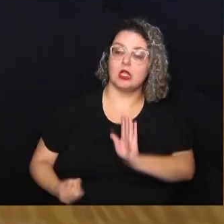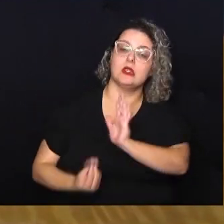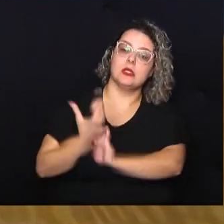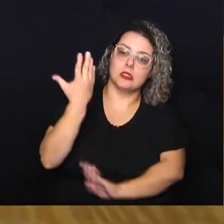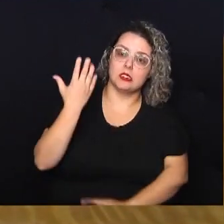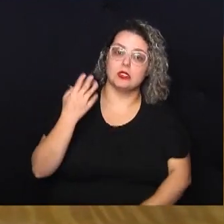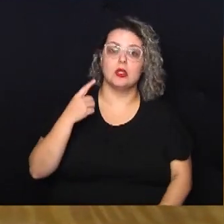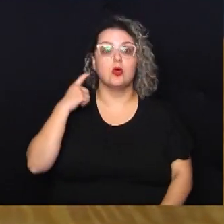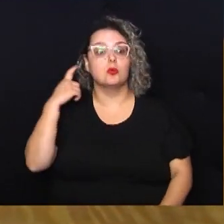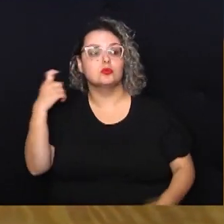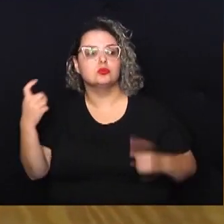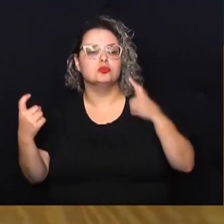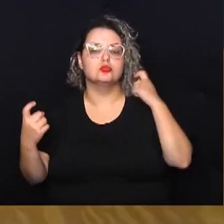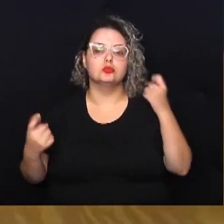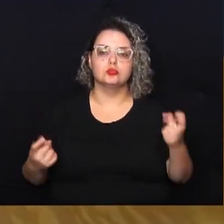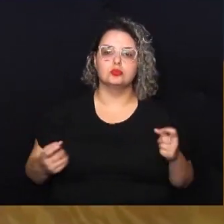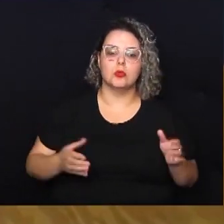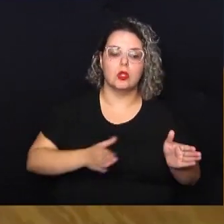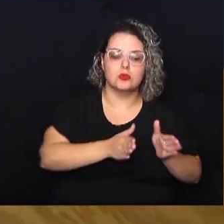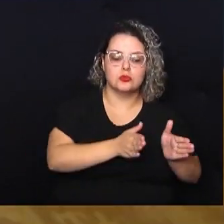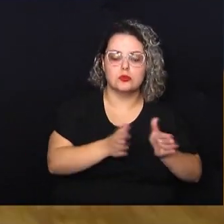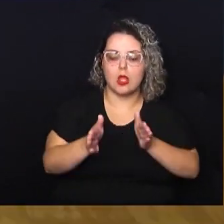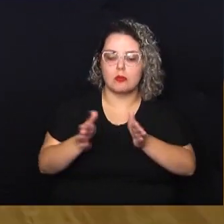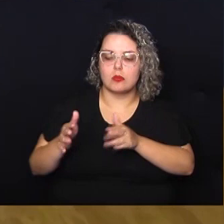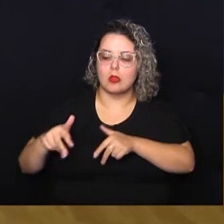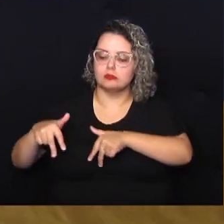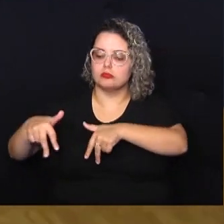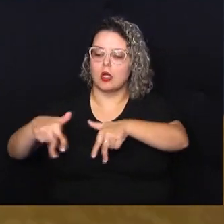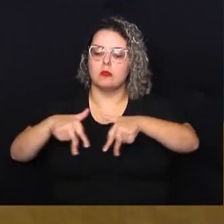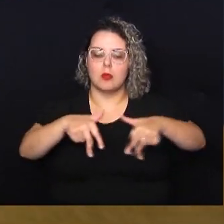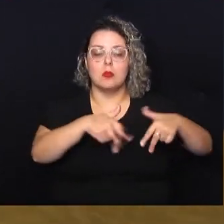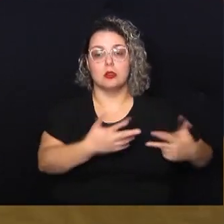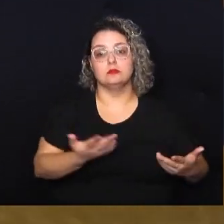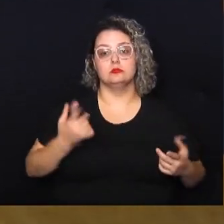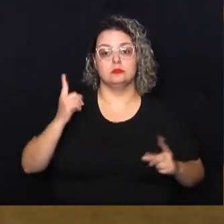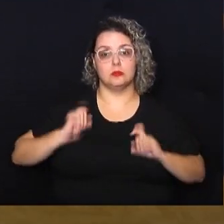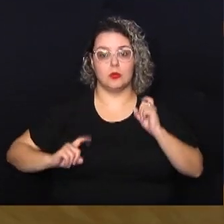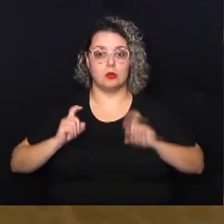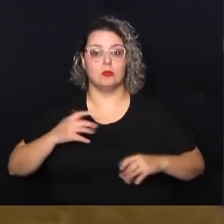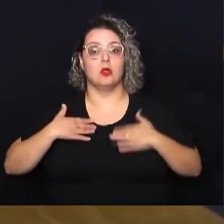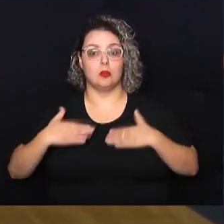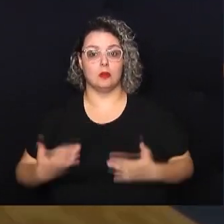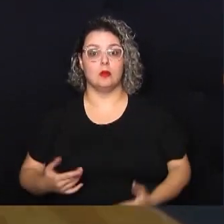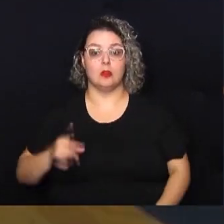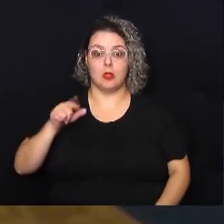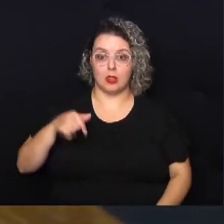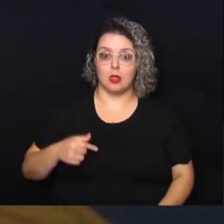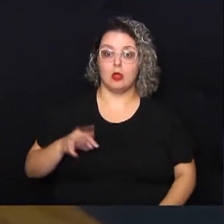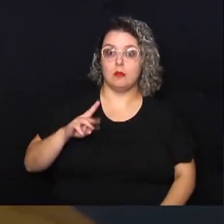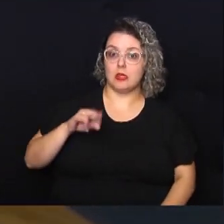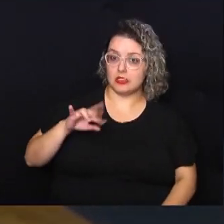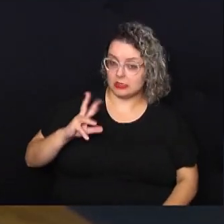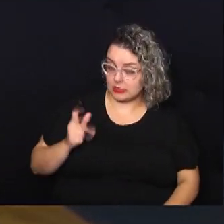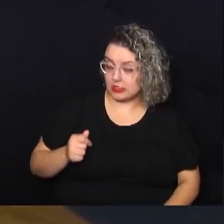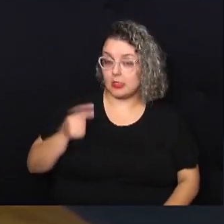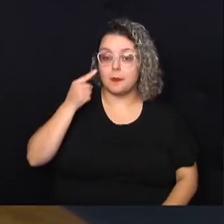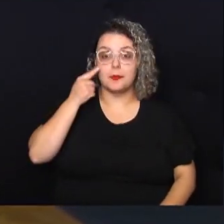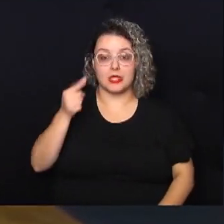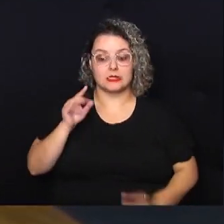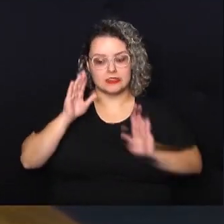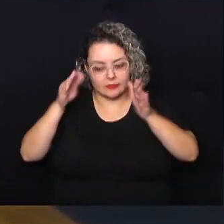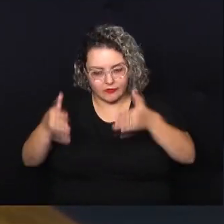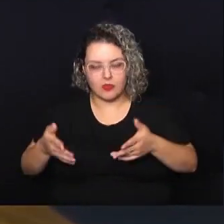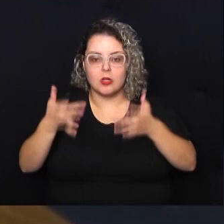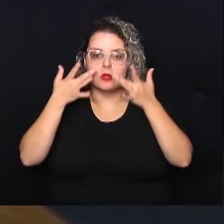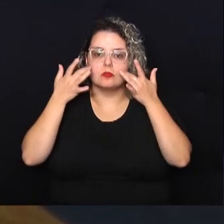sons a partir das cenas e ações corporais que a gente traz para ele. Então é uma trilha pensada para o espetáculo e para a